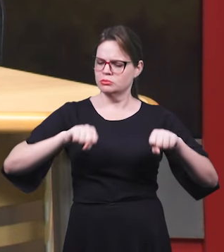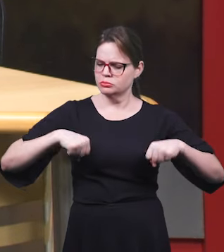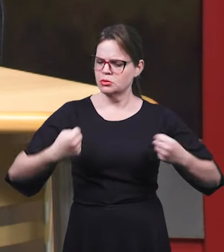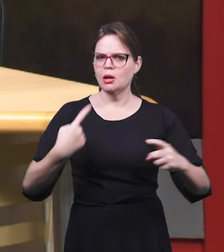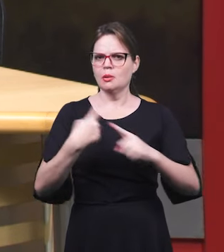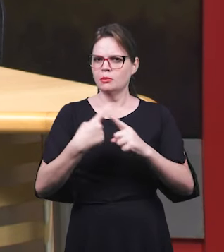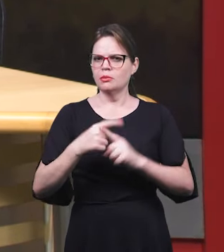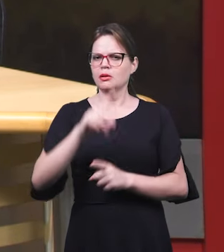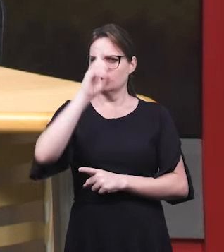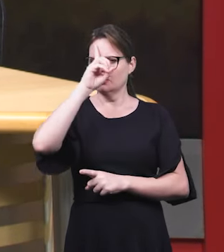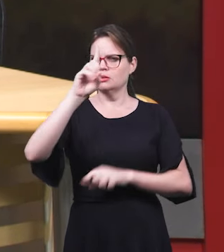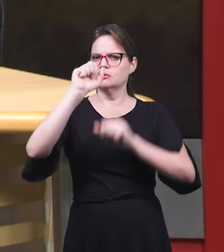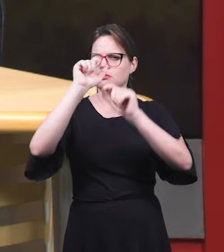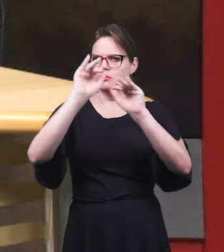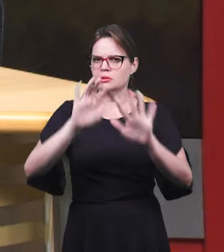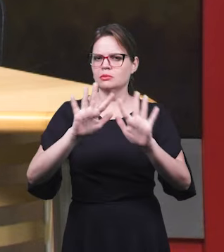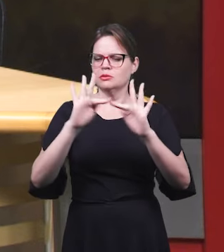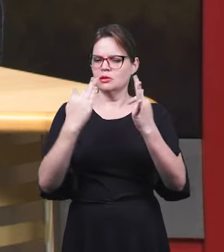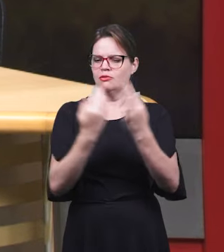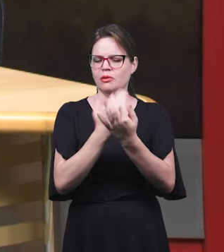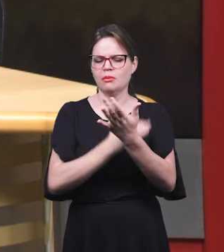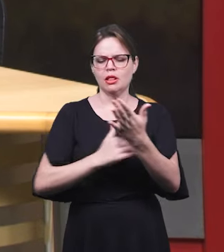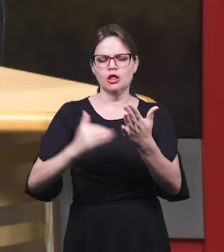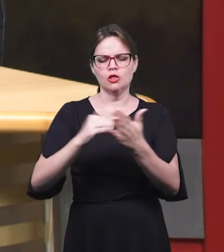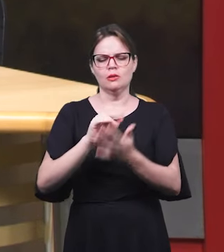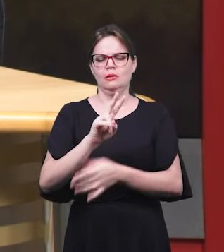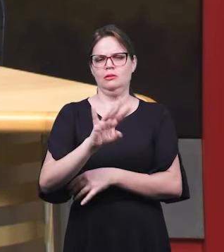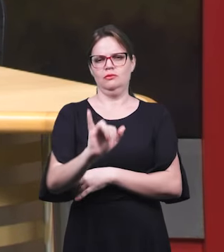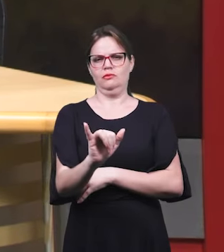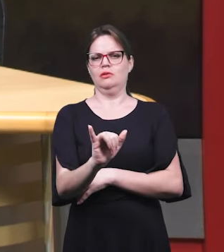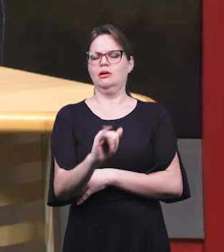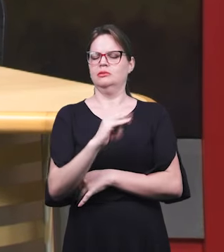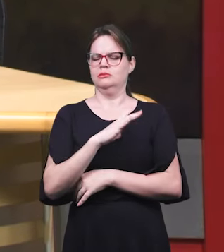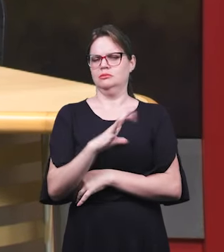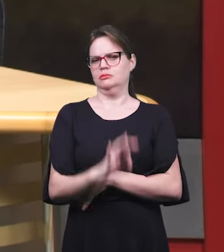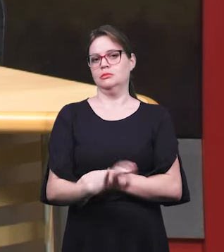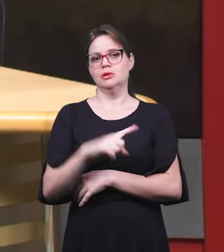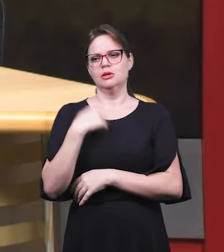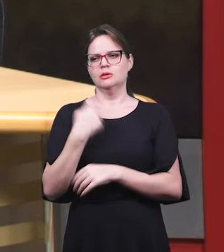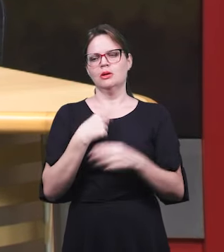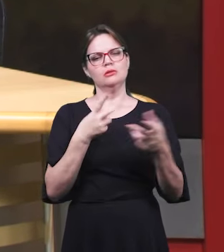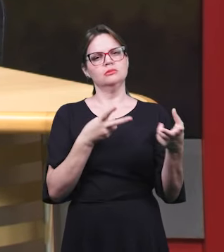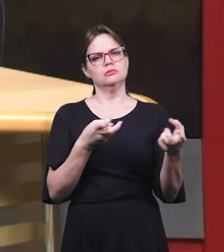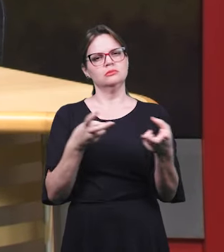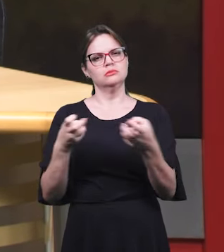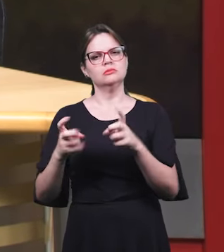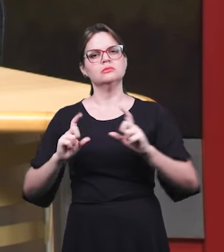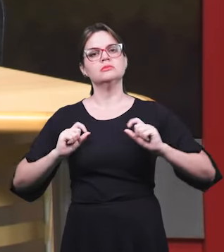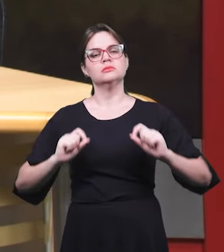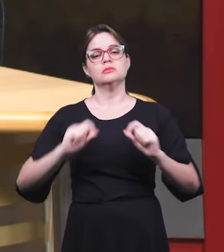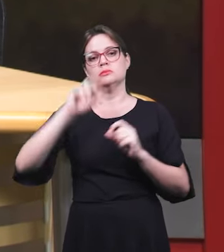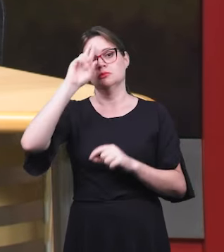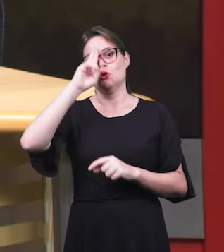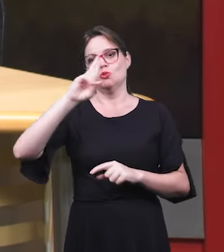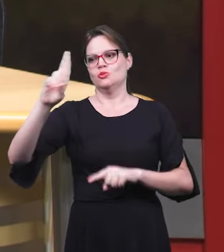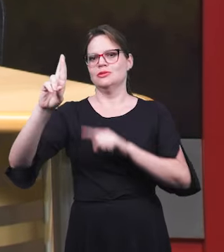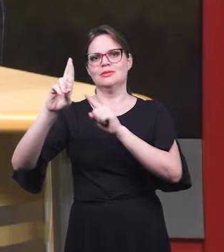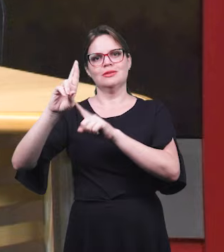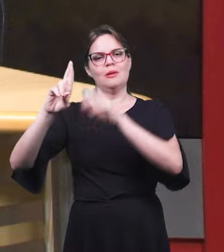a bênção é para a nossa casa. Em toda a palavra de Deus nós vemos a ênfase do